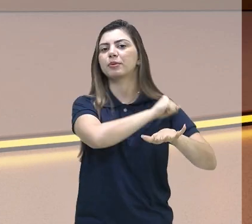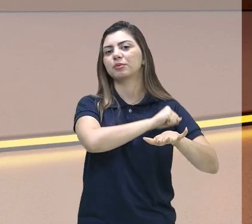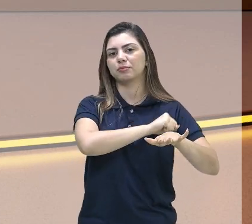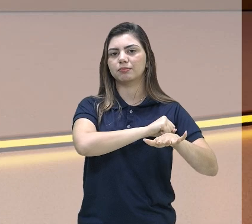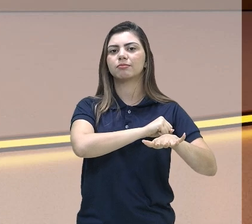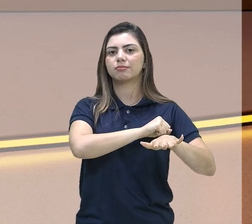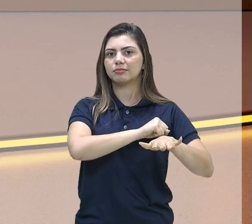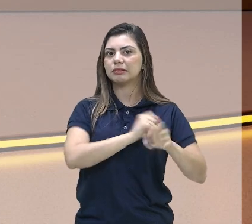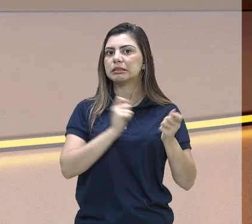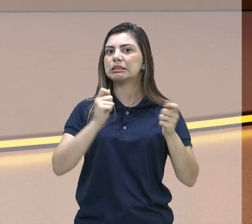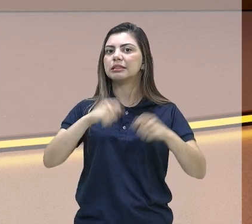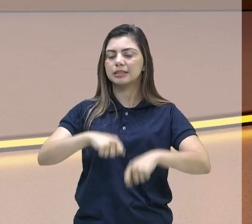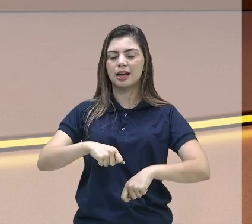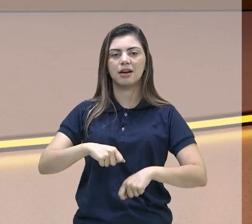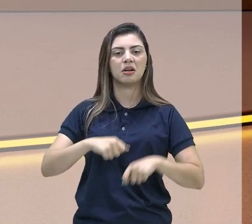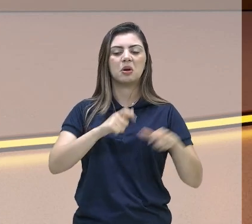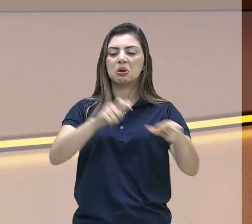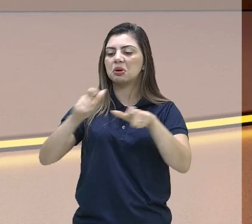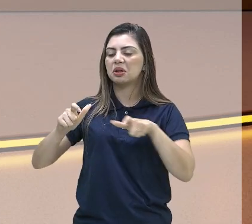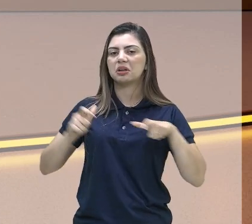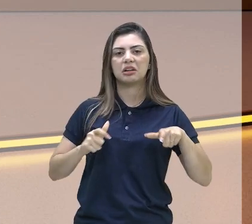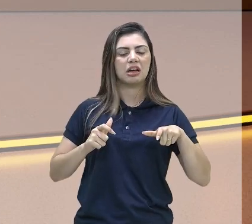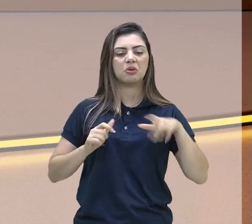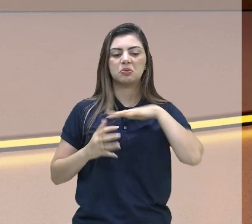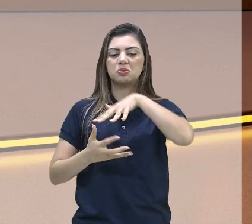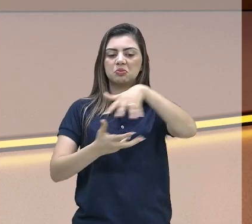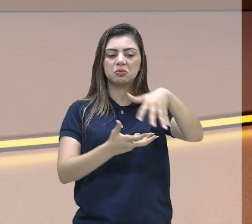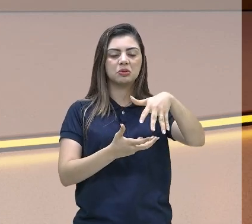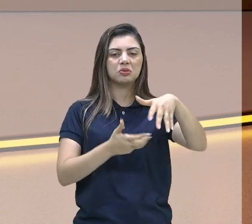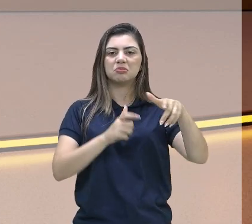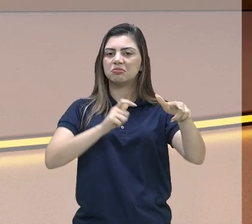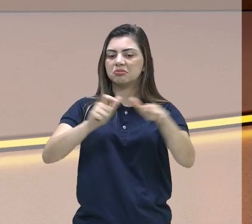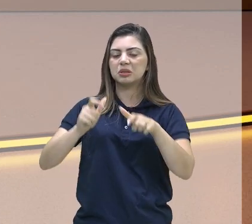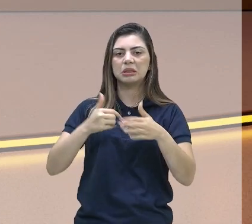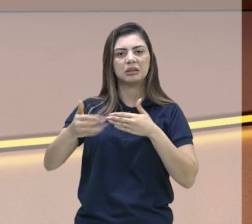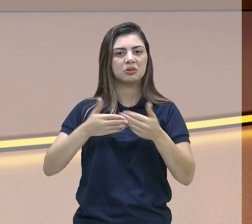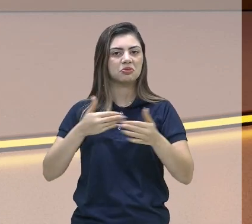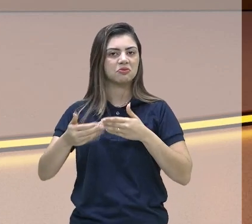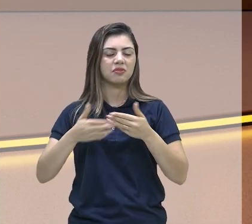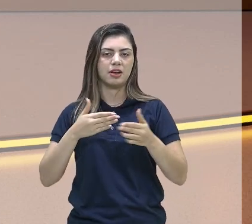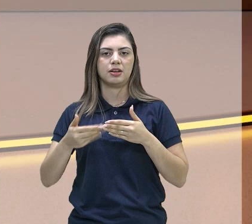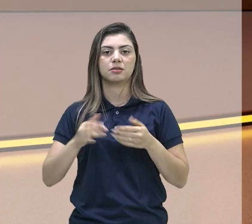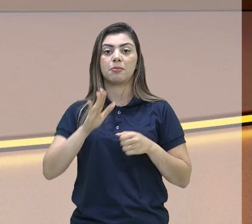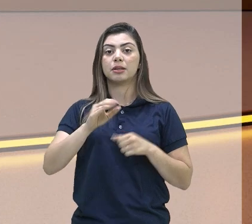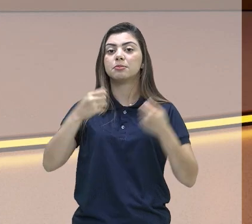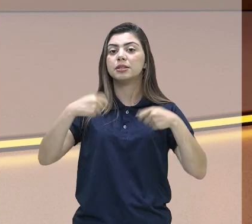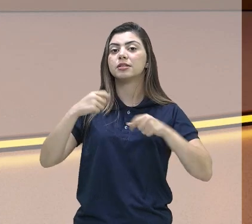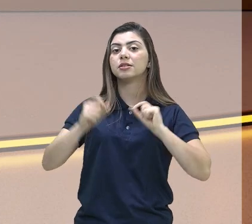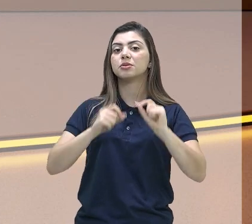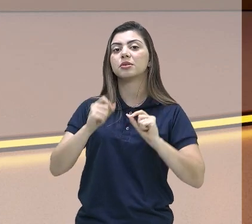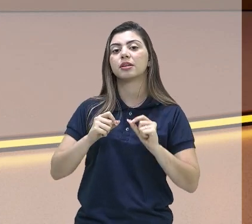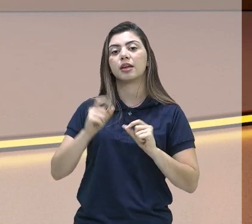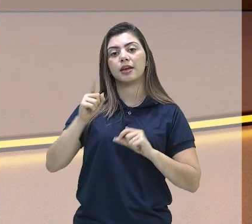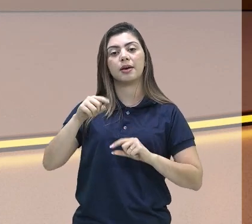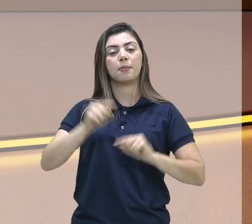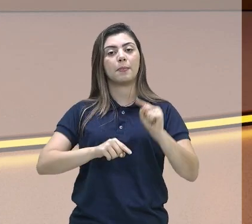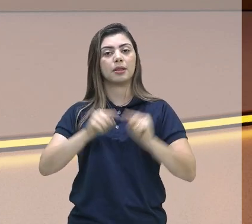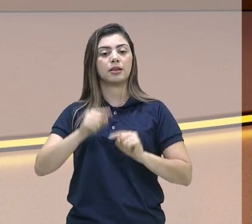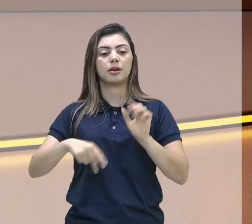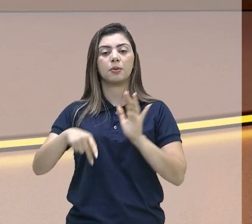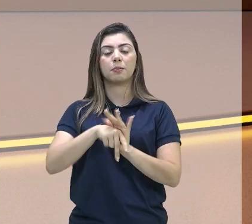segundos em qualquer lugar do mundo. Basta, é claro, ter o equipamento. O